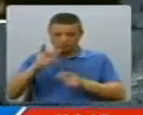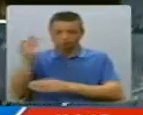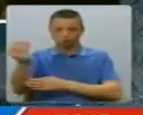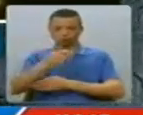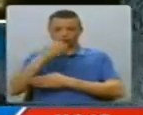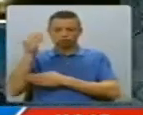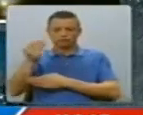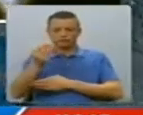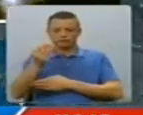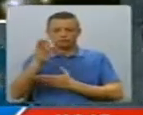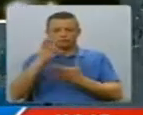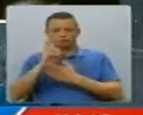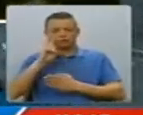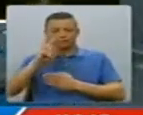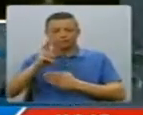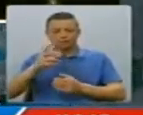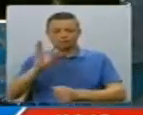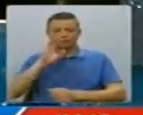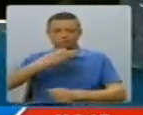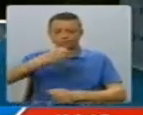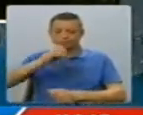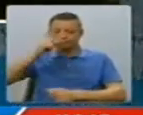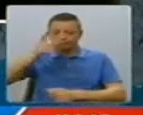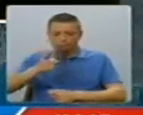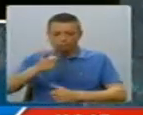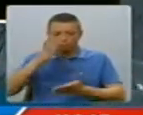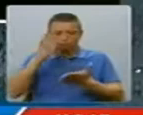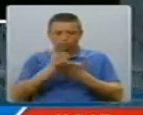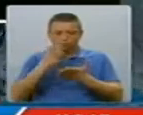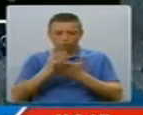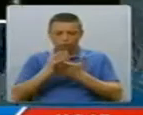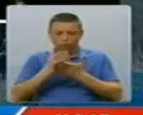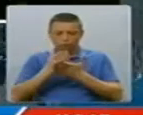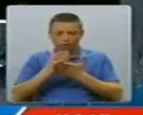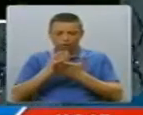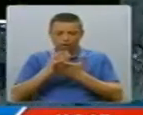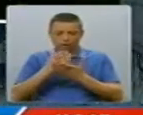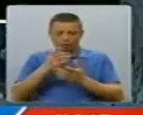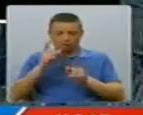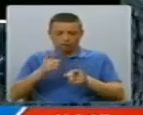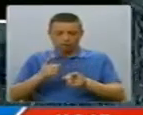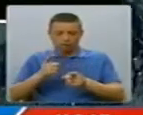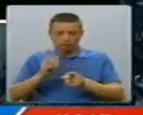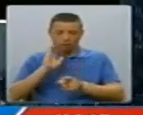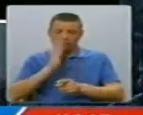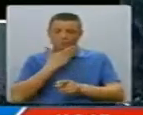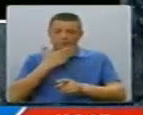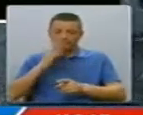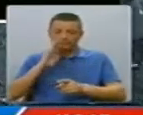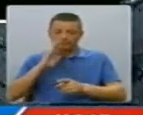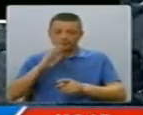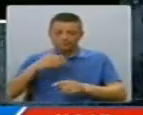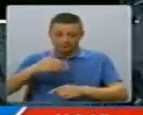estamos propriamente à espera de encontrar muita poeira, porque a poeira só aparece, ou as maiores quantidades de poeira só acontecem à medida que a galáxia vai